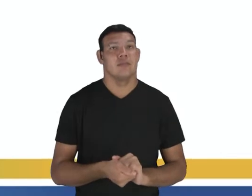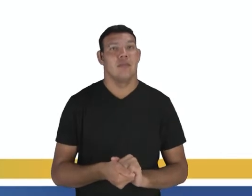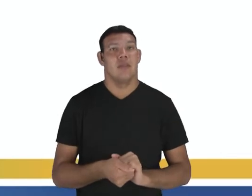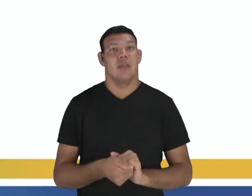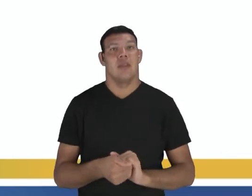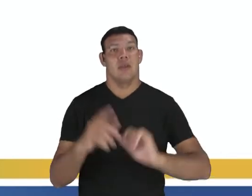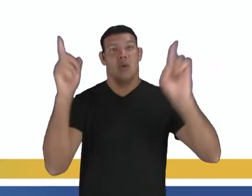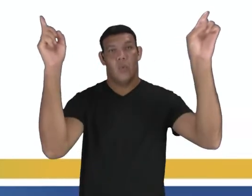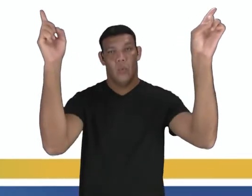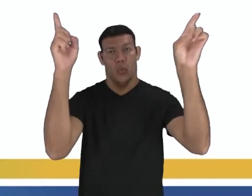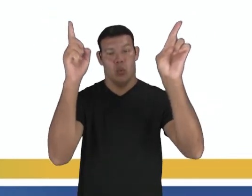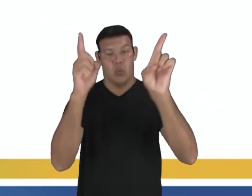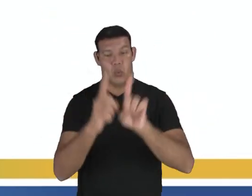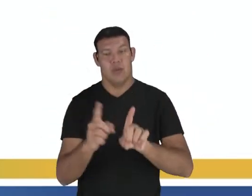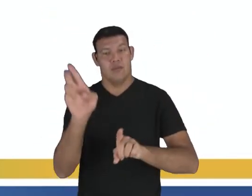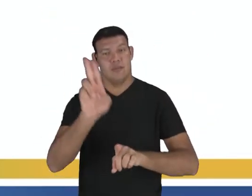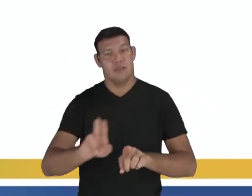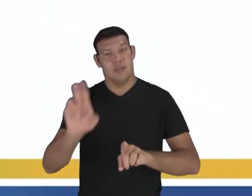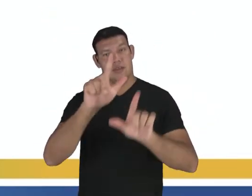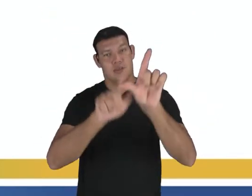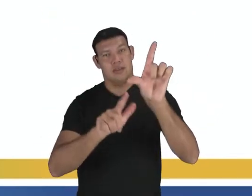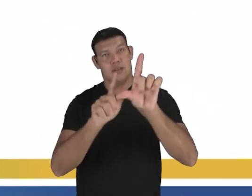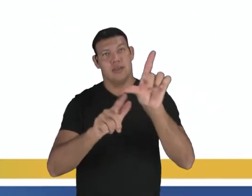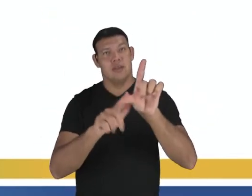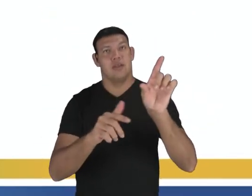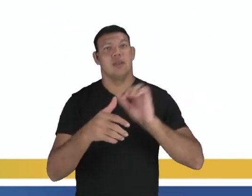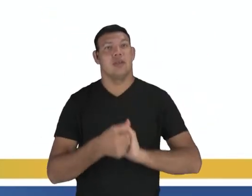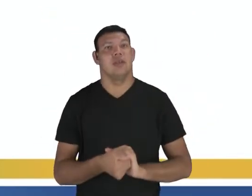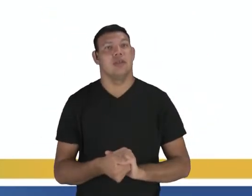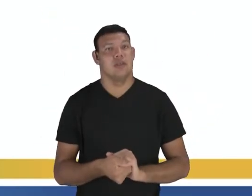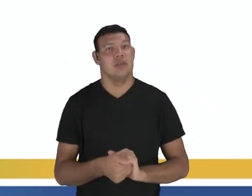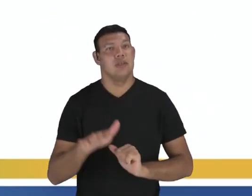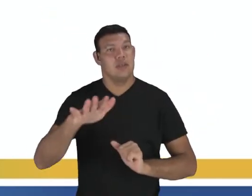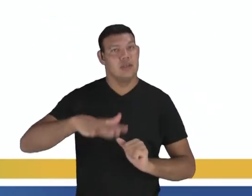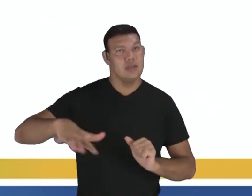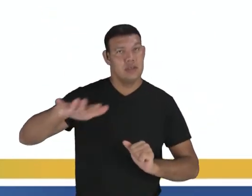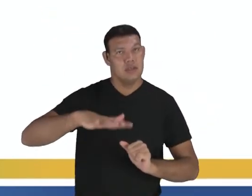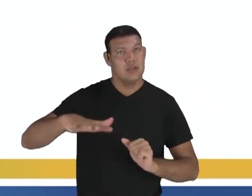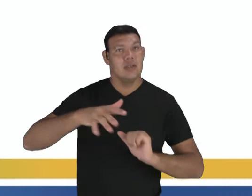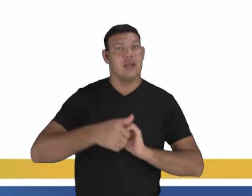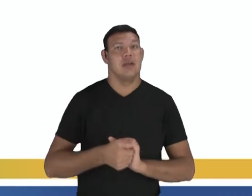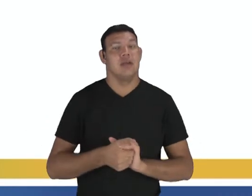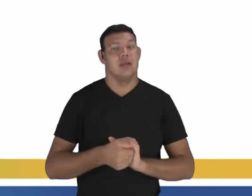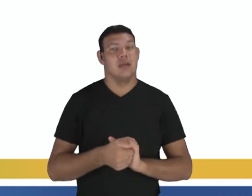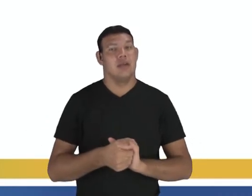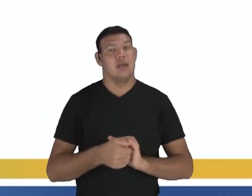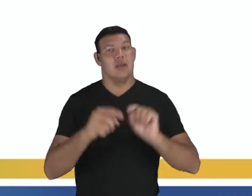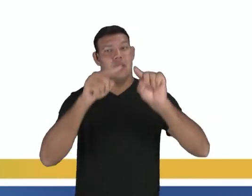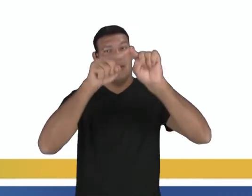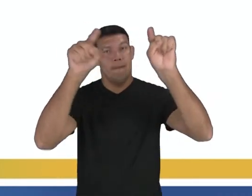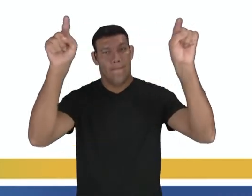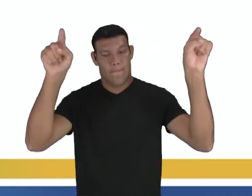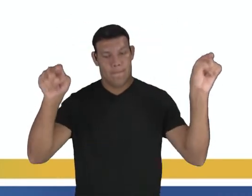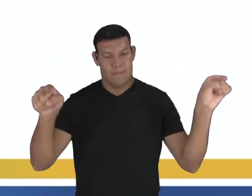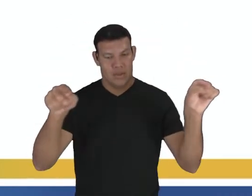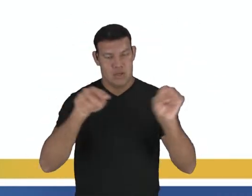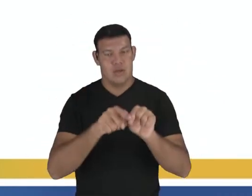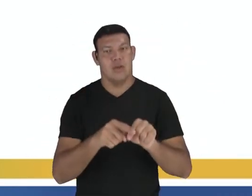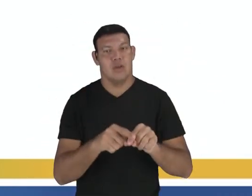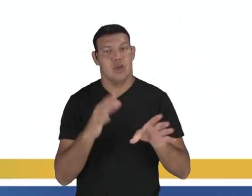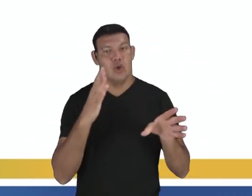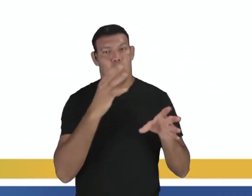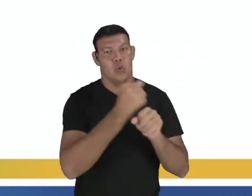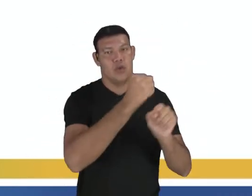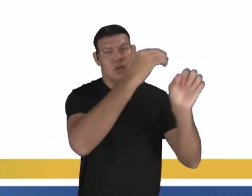expressão algébrica que representa o perímetro desse retângulo? Bom, a primeira coisa que eu tenho que lembrar, o perímetro é a soma de todos